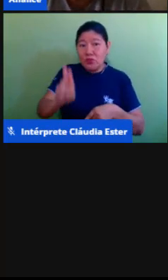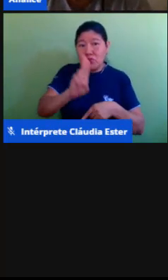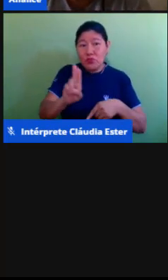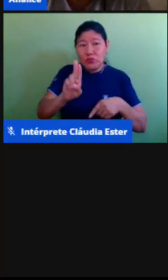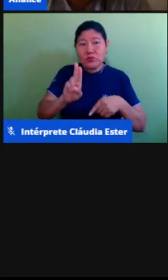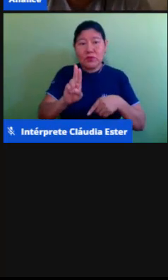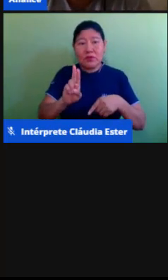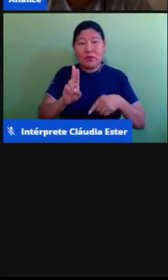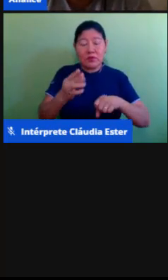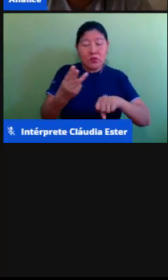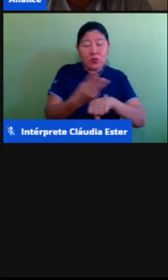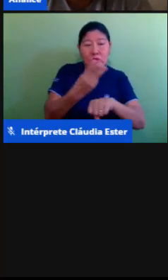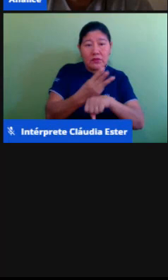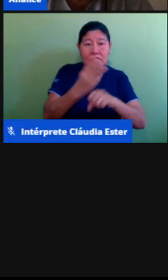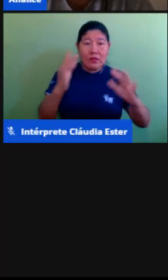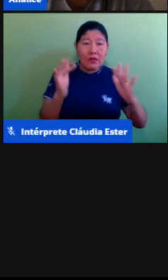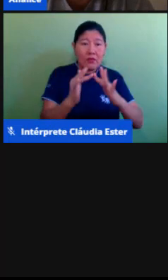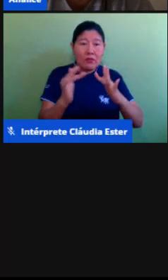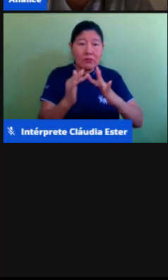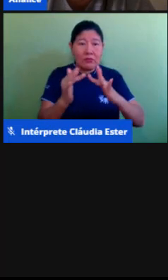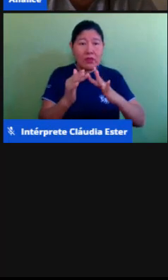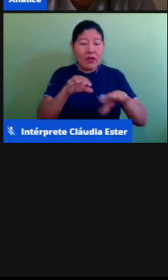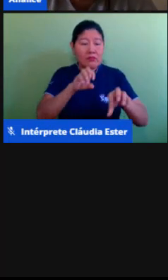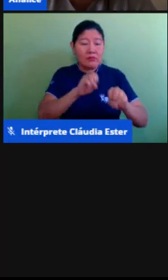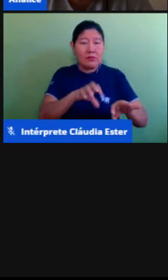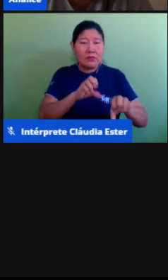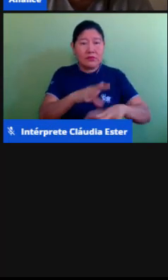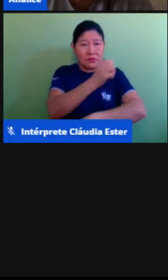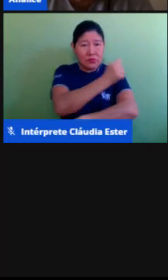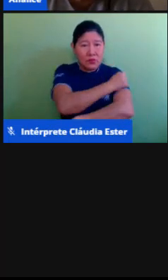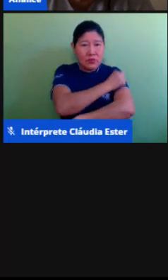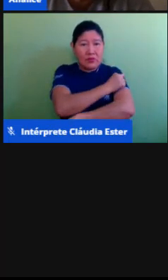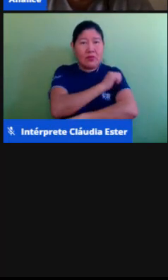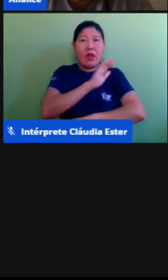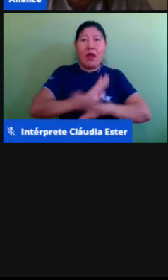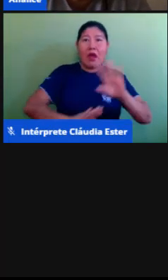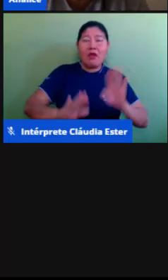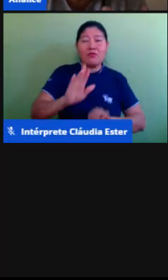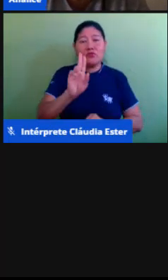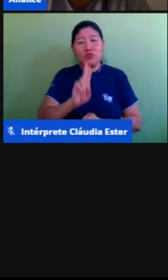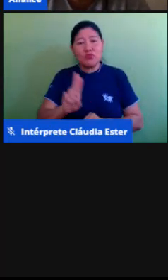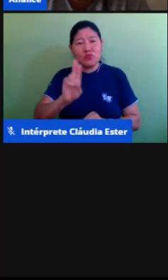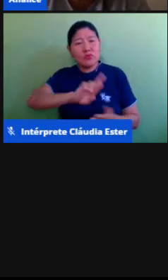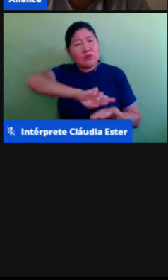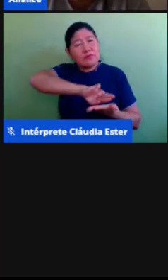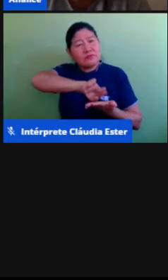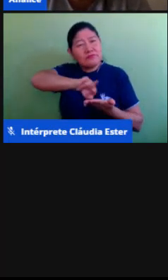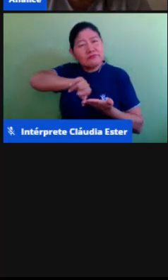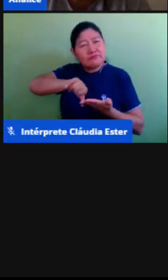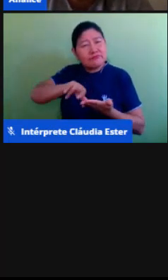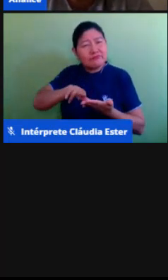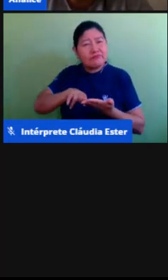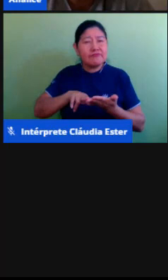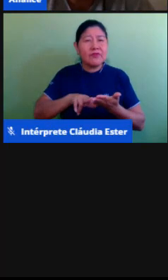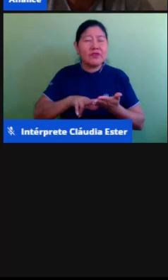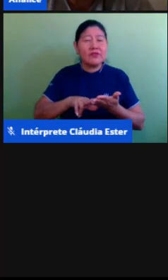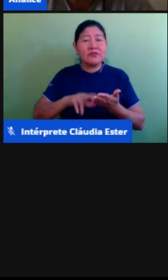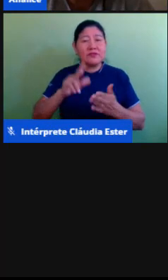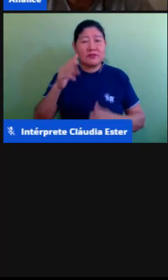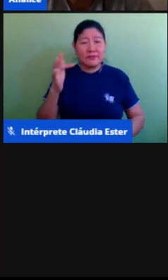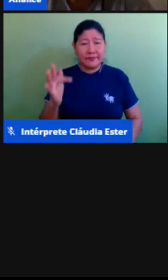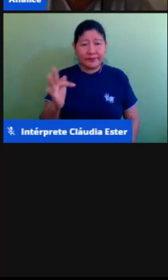sala no Facebook, alguns têm lá usam o Google Drive, ou usam, né, o Google Classroom, e aí vocês têm